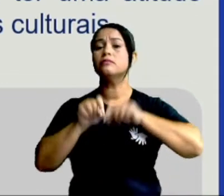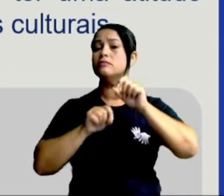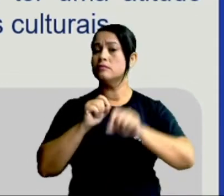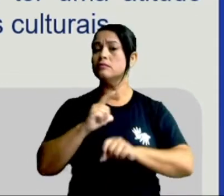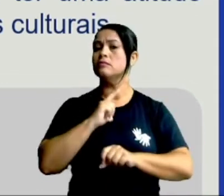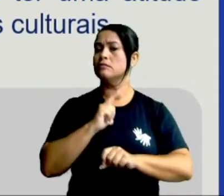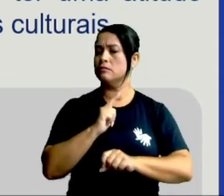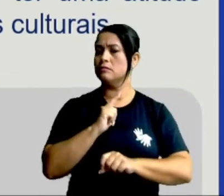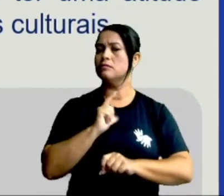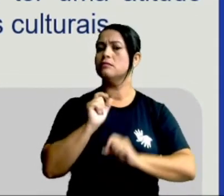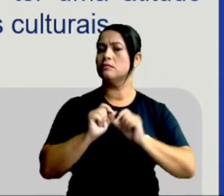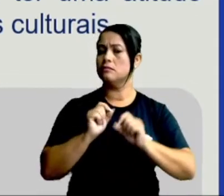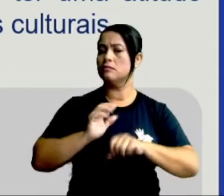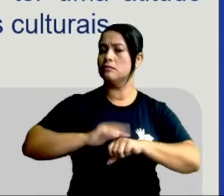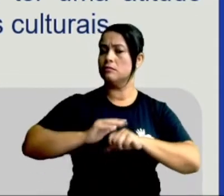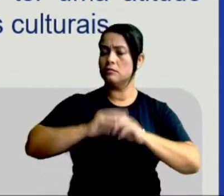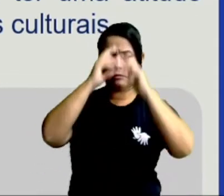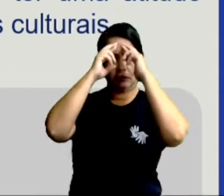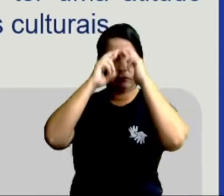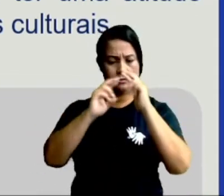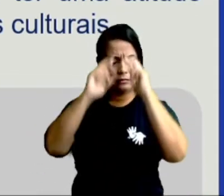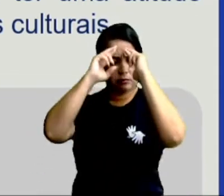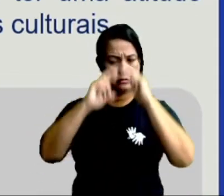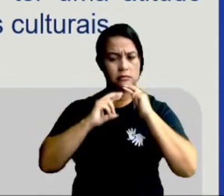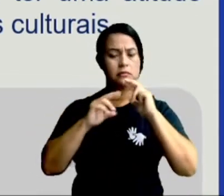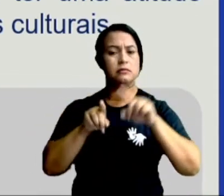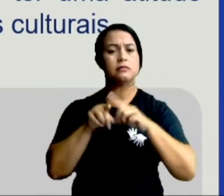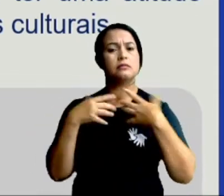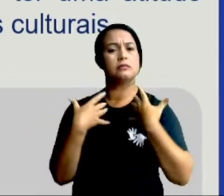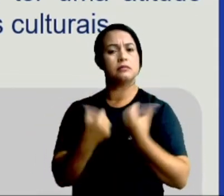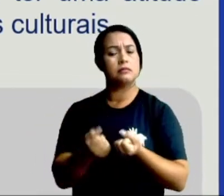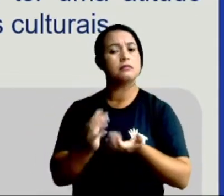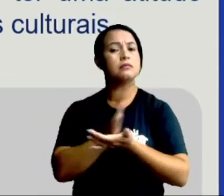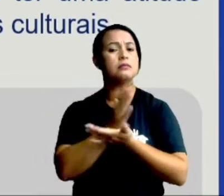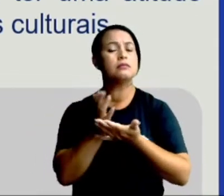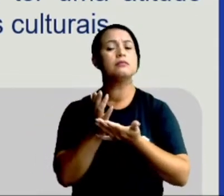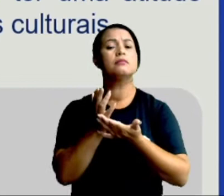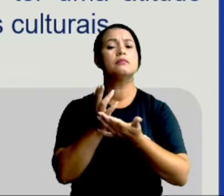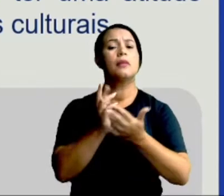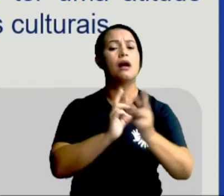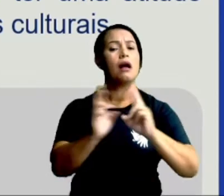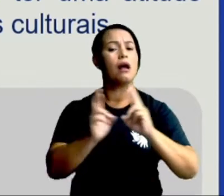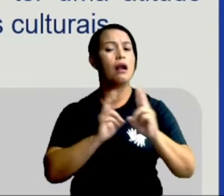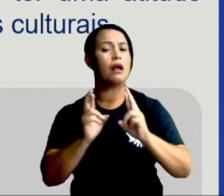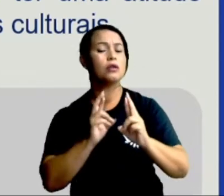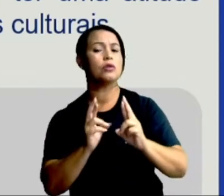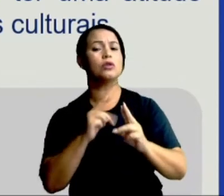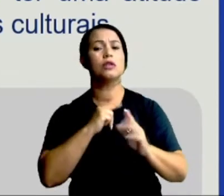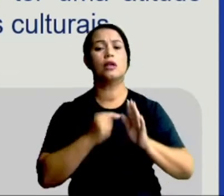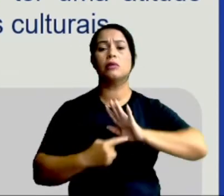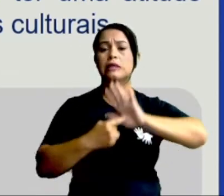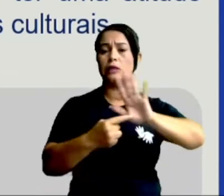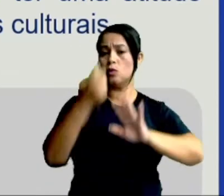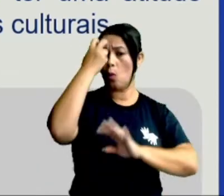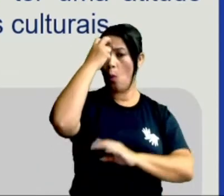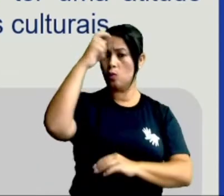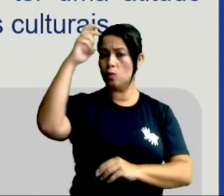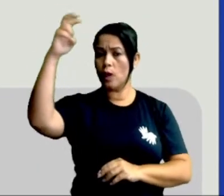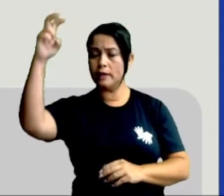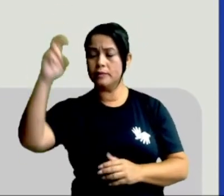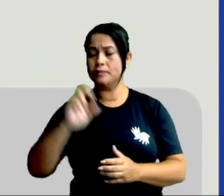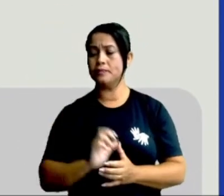temos que ter uma atitude de respeito e de aceitação em relação às representações culturais.